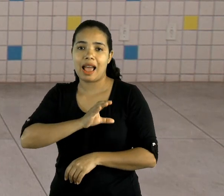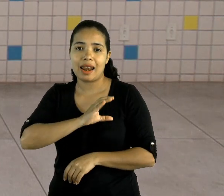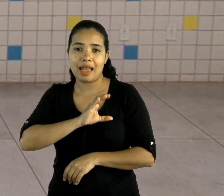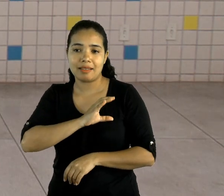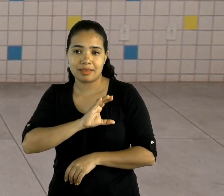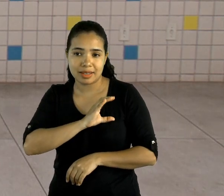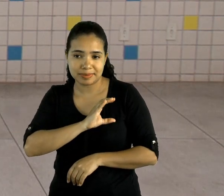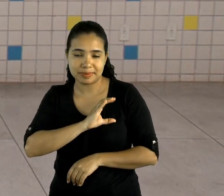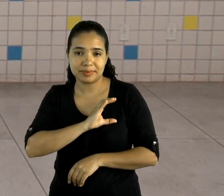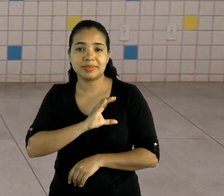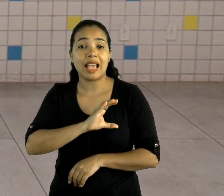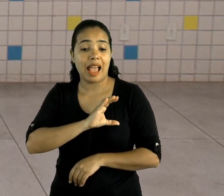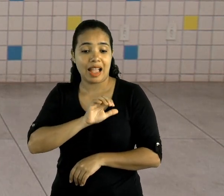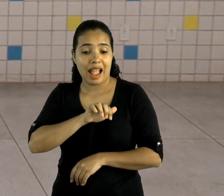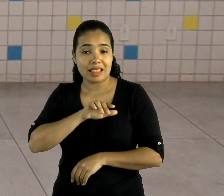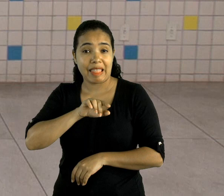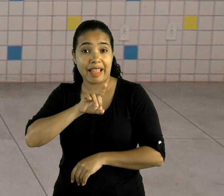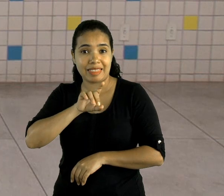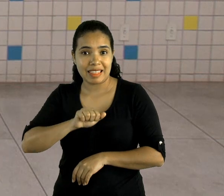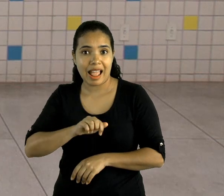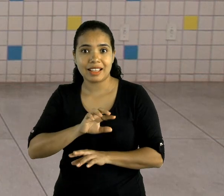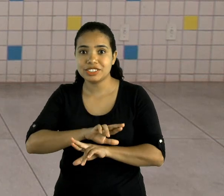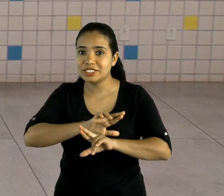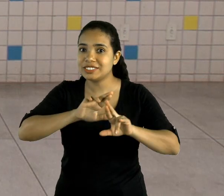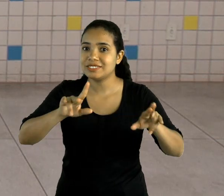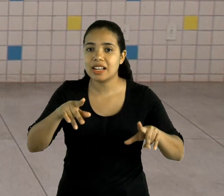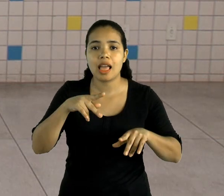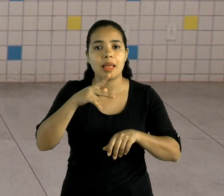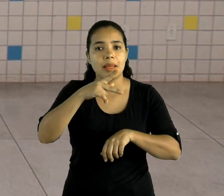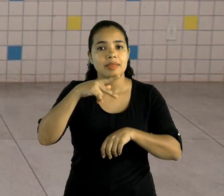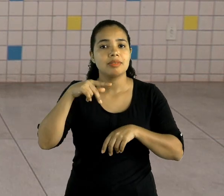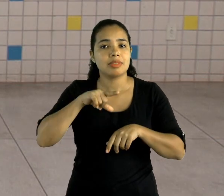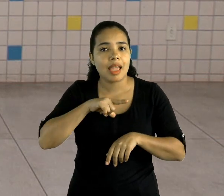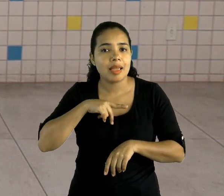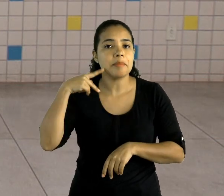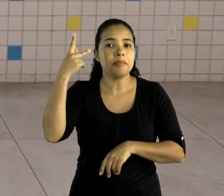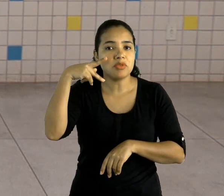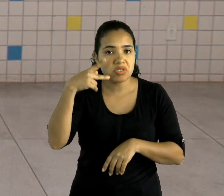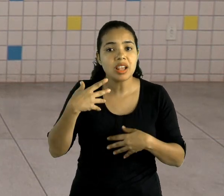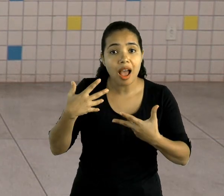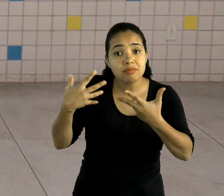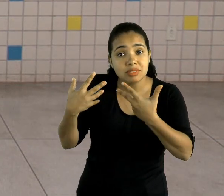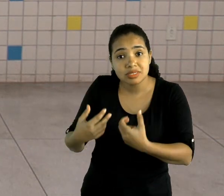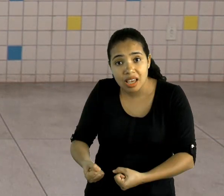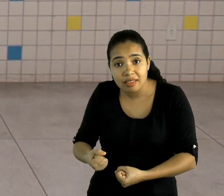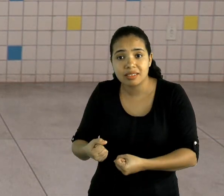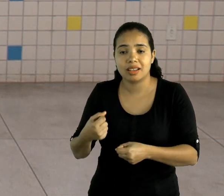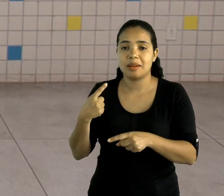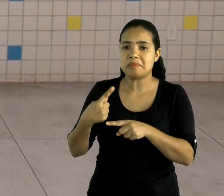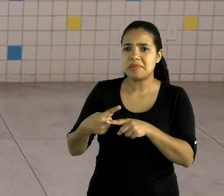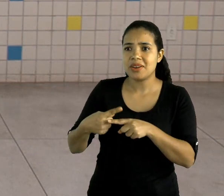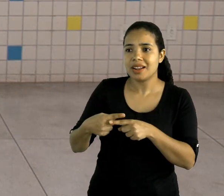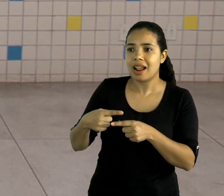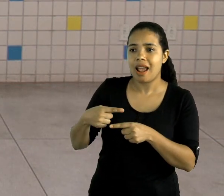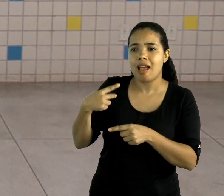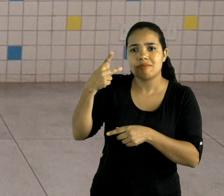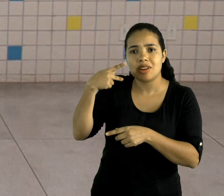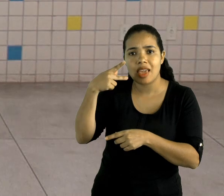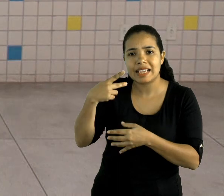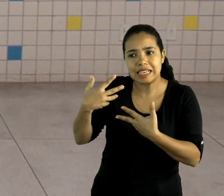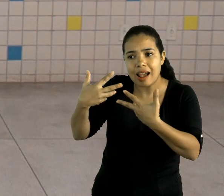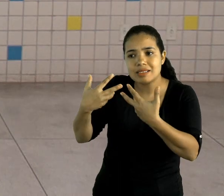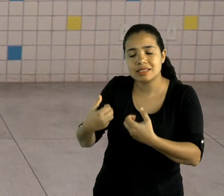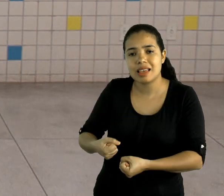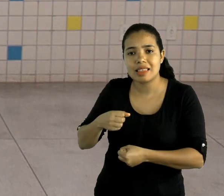Canadá é exatamente o oposto. Eles têm políticas para receber imigrantes. E por que essas políticas acontecem no